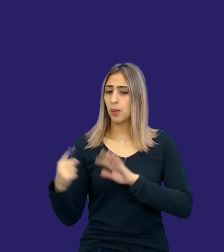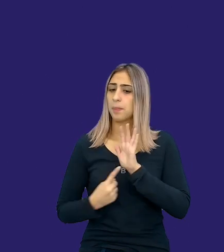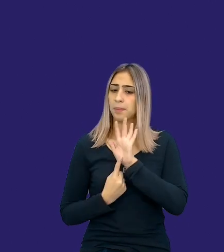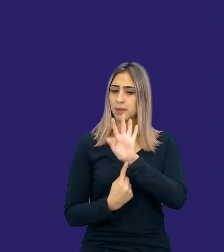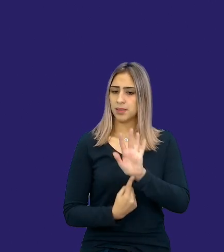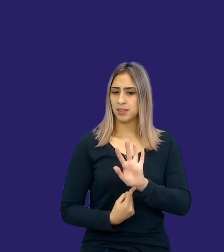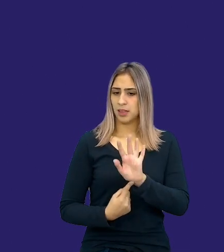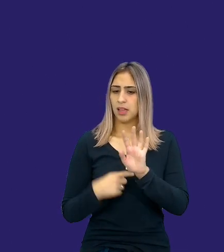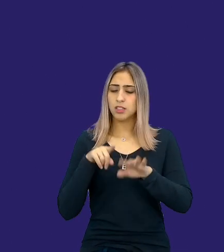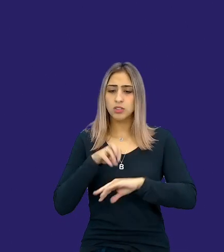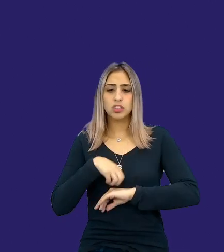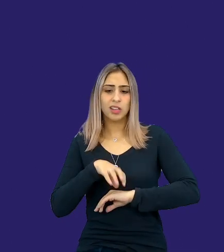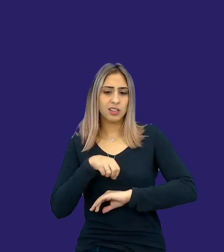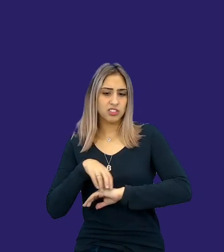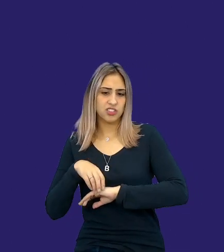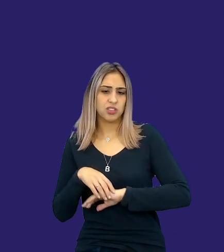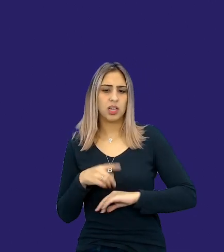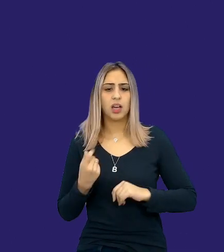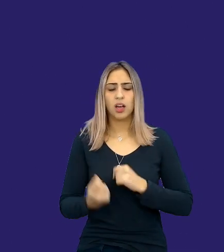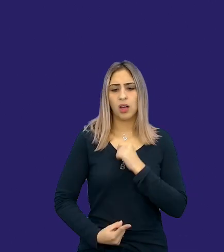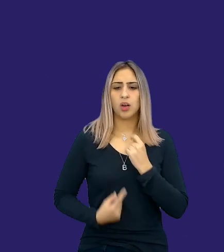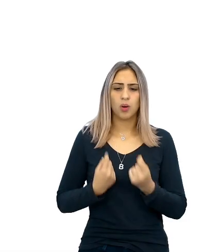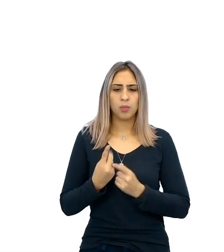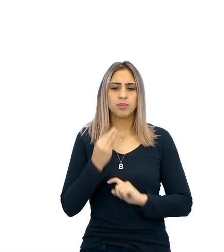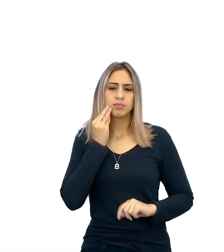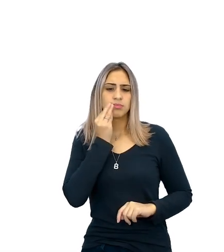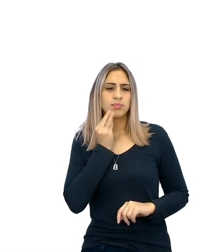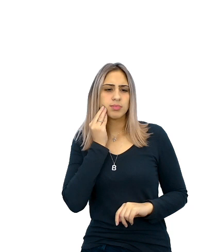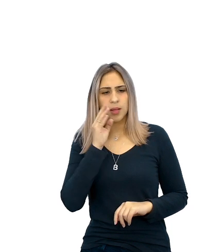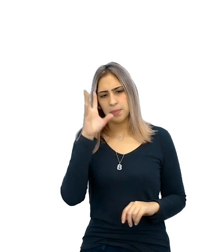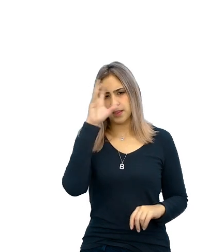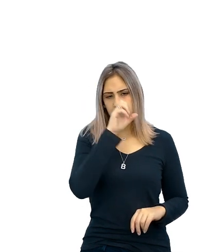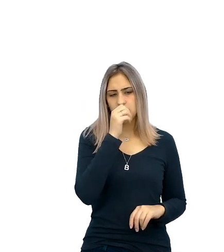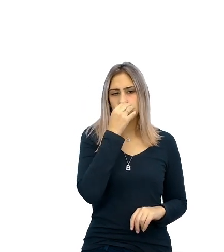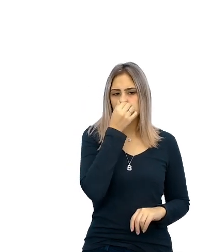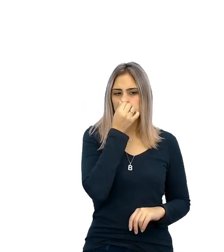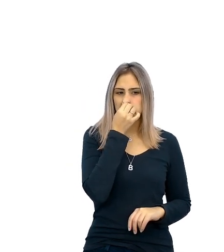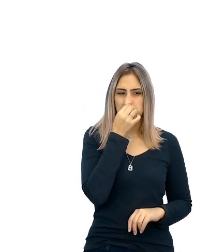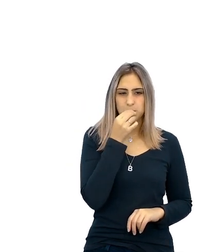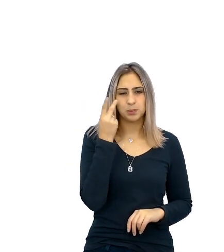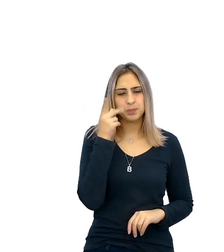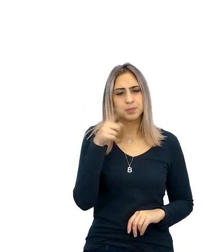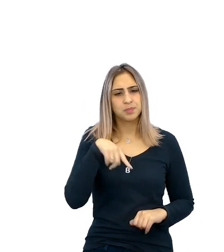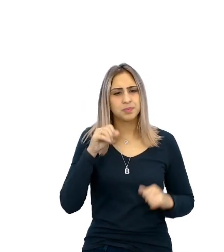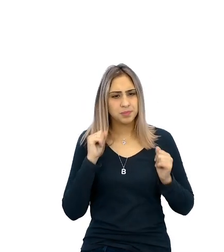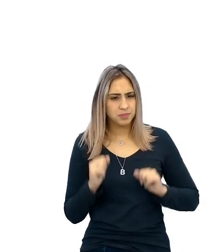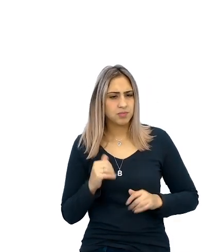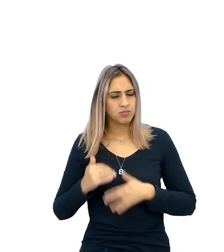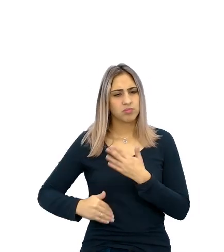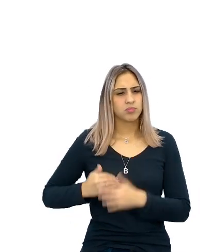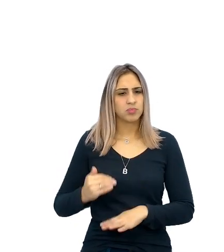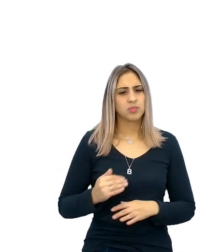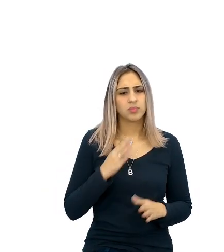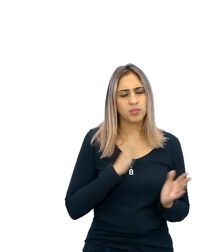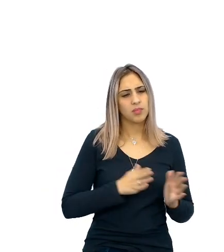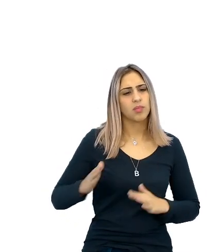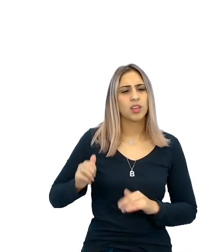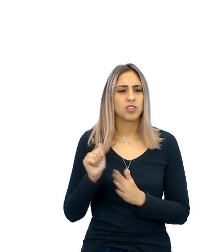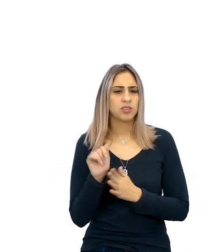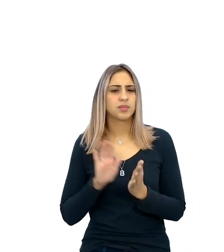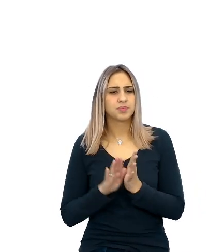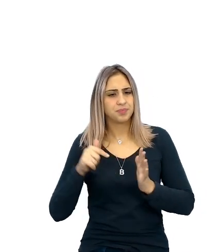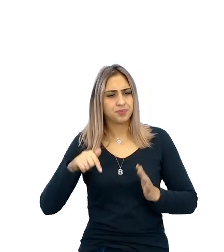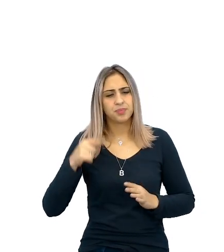apresentar exatamente, mas sugerir algumas experiências de aprendizagem. Então, para que se possa desenvolver uma sequência de atividades